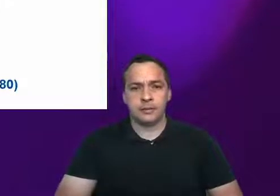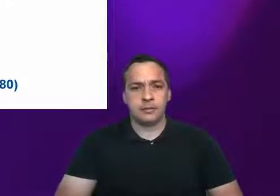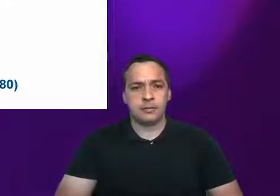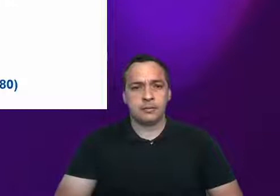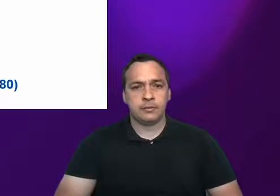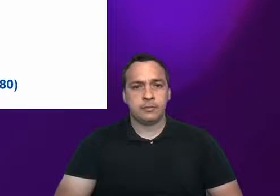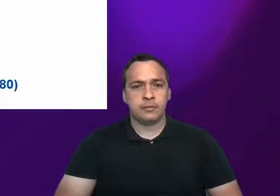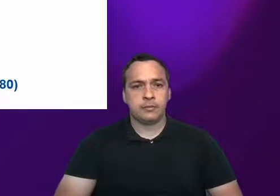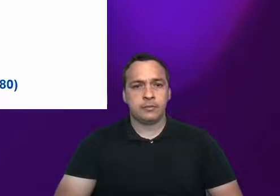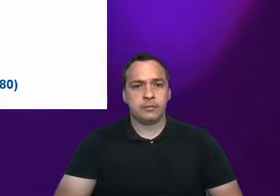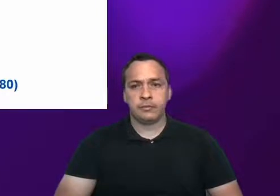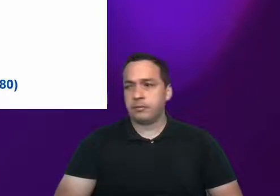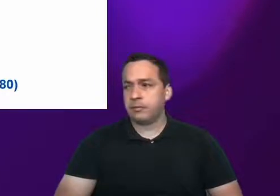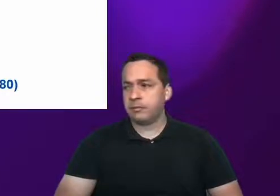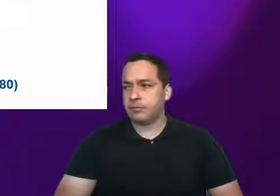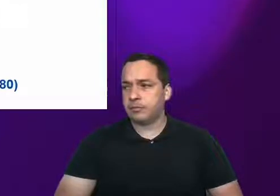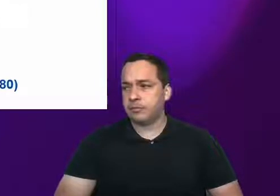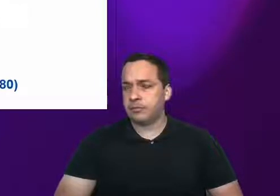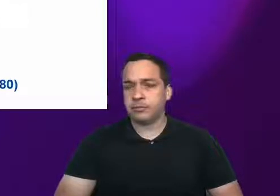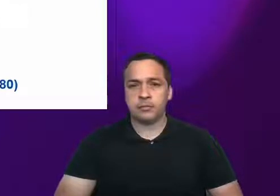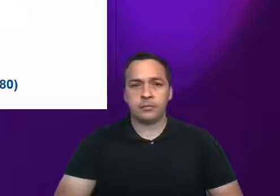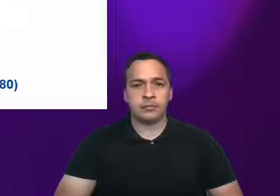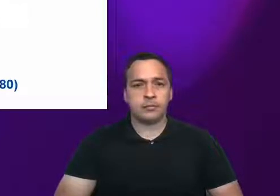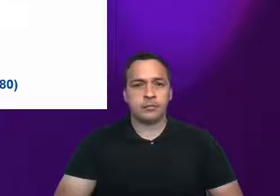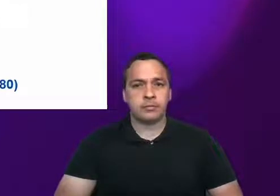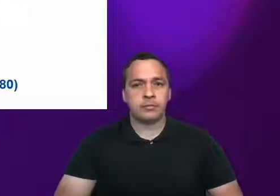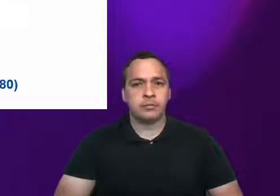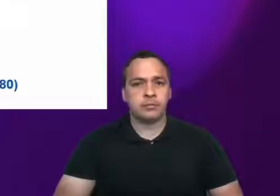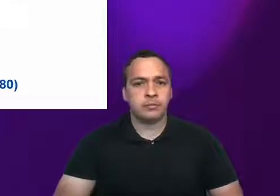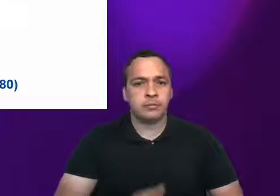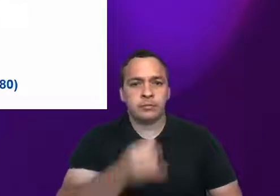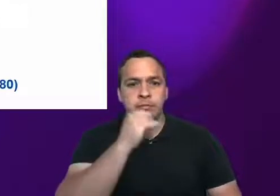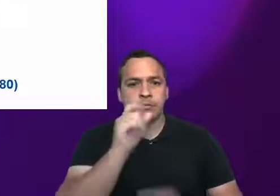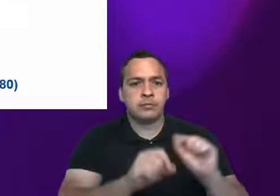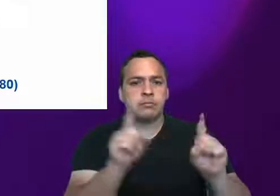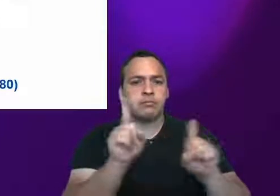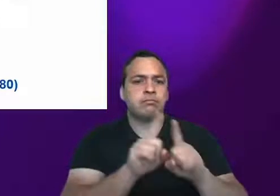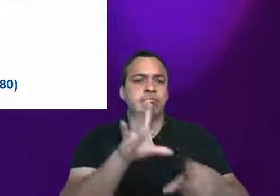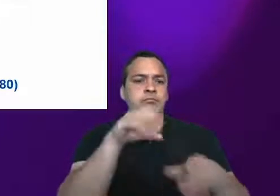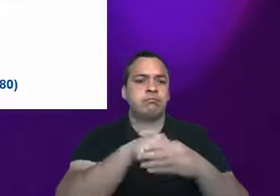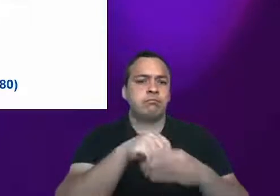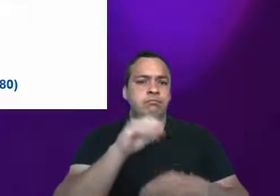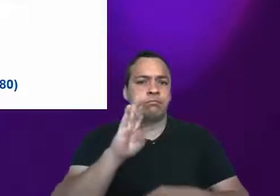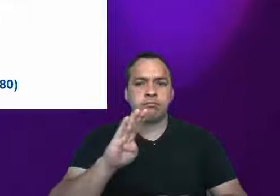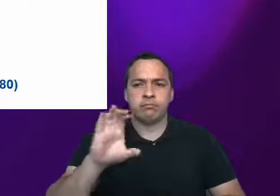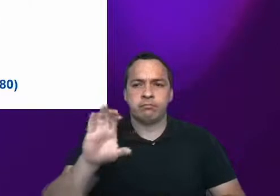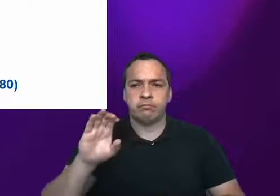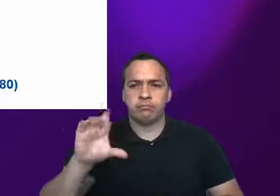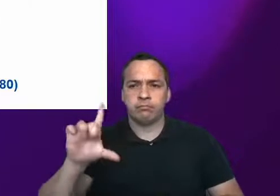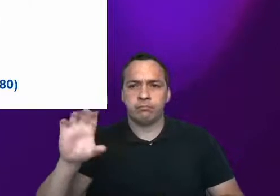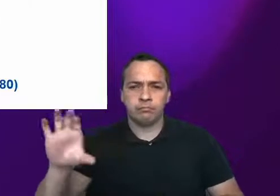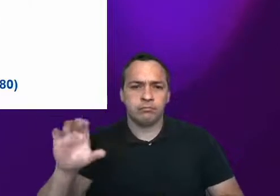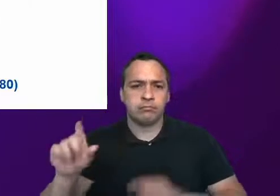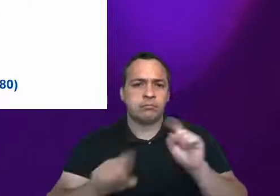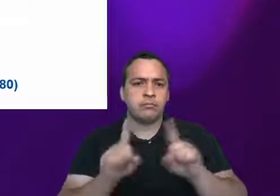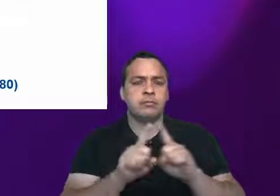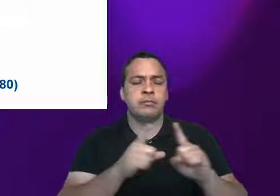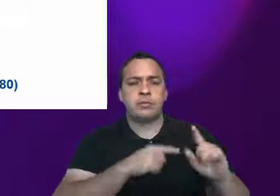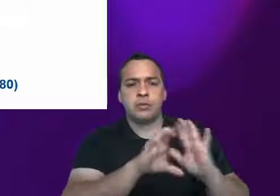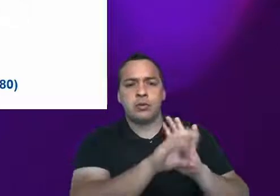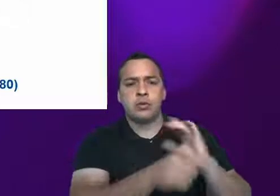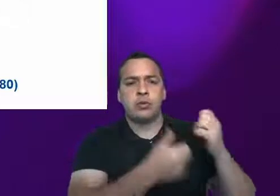Dentro dessa revisão do BCLC, né, 2 novos conceitos foram introduzidos em relação à migração do estágio